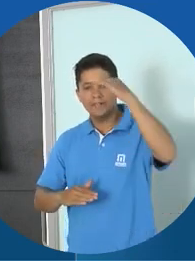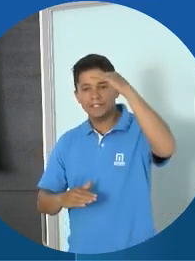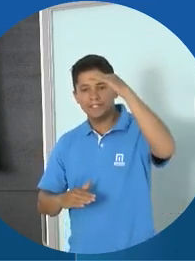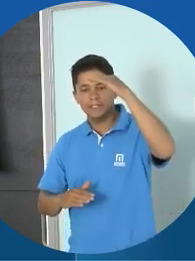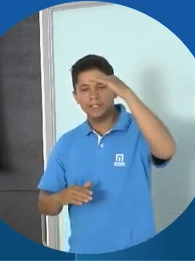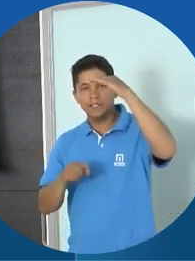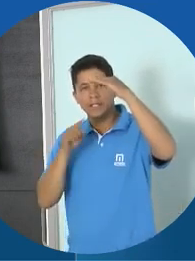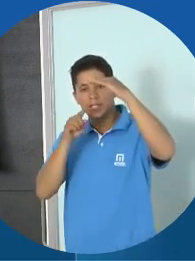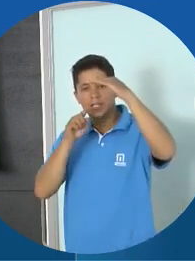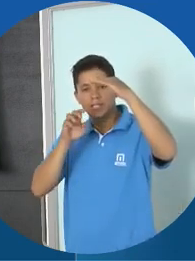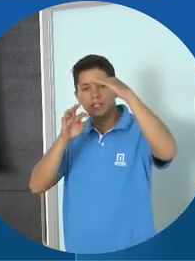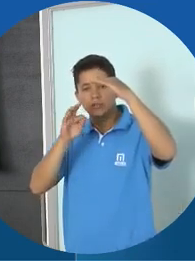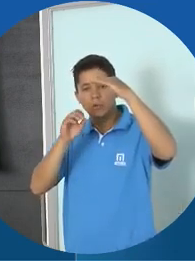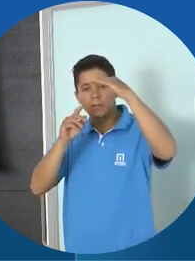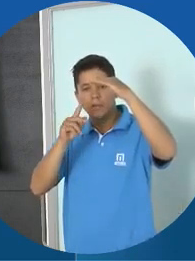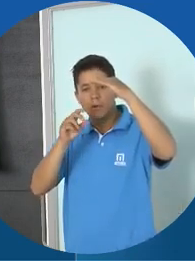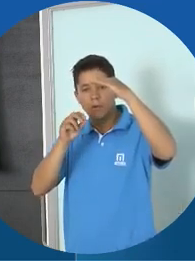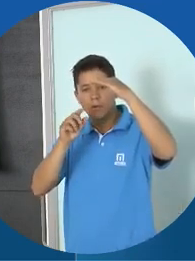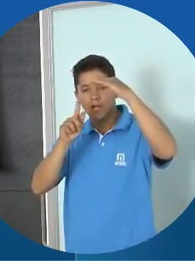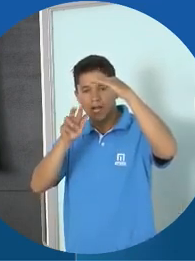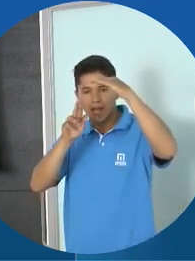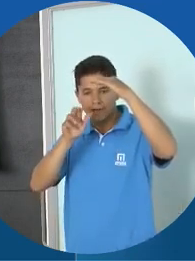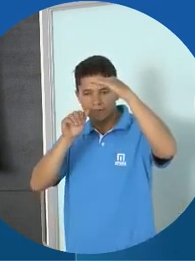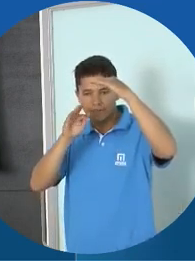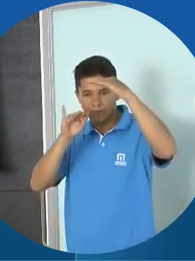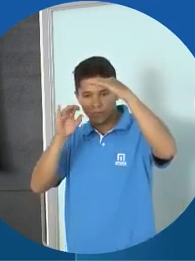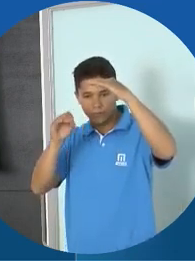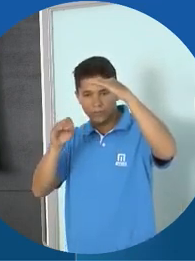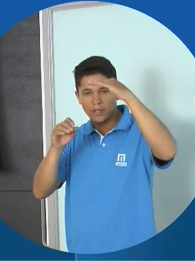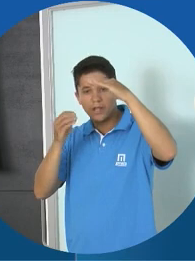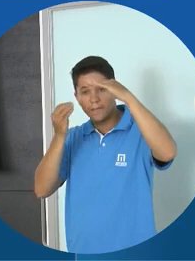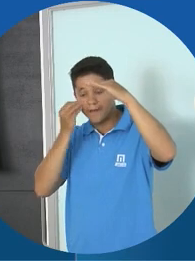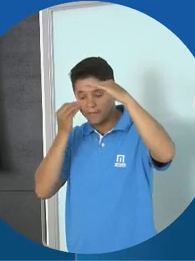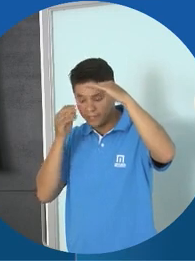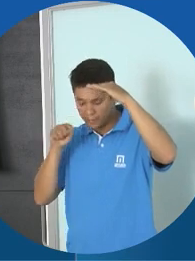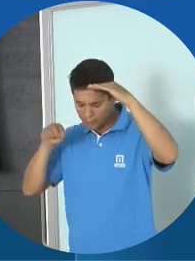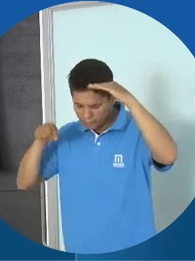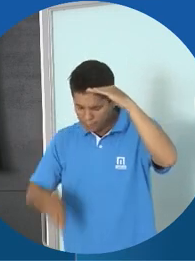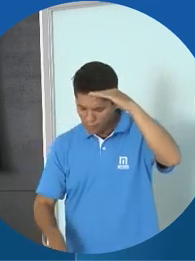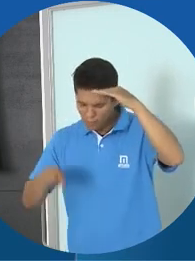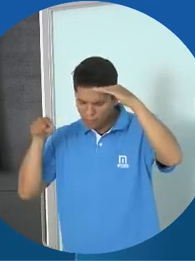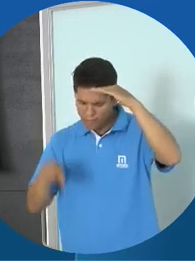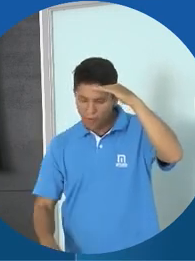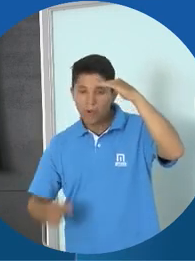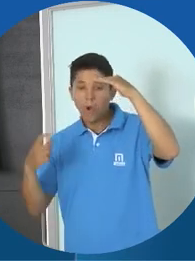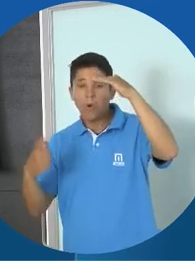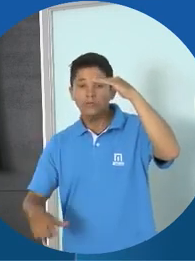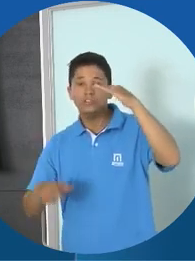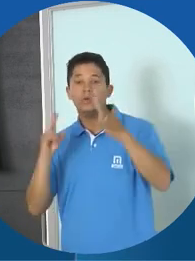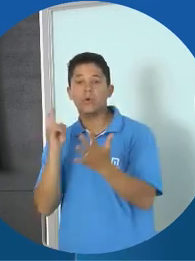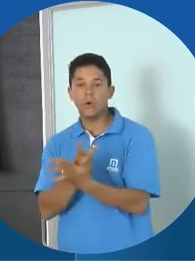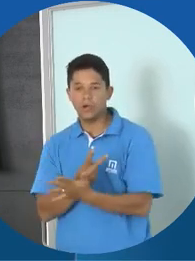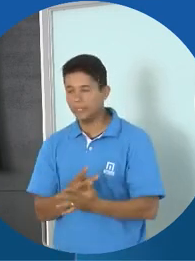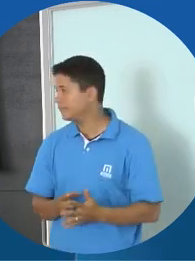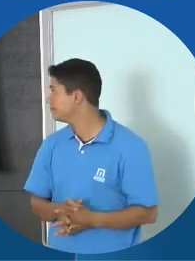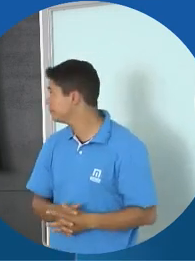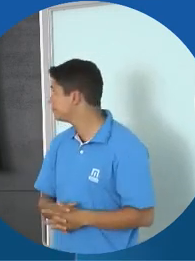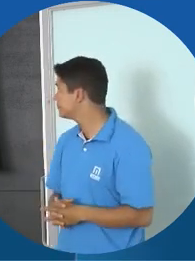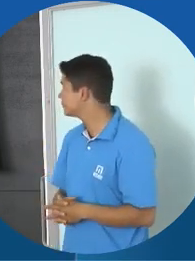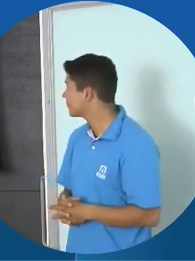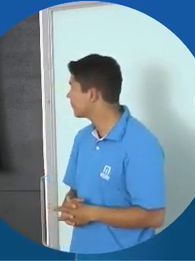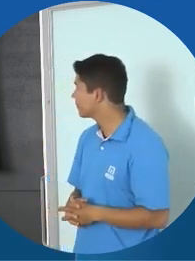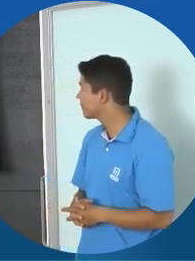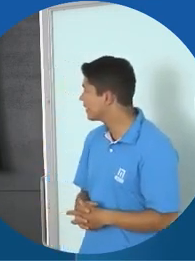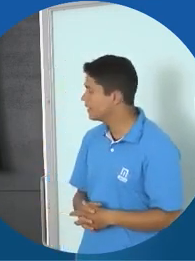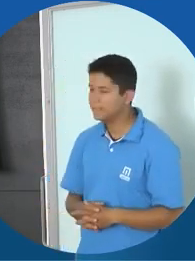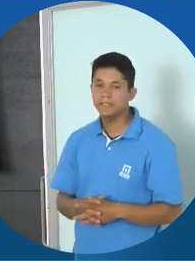ali onde esses recalques estão ocorrendo. Nós temos as zonas de